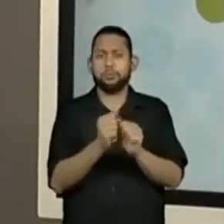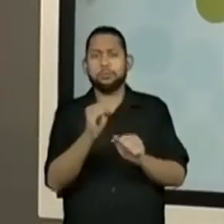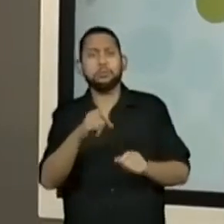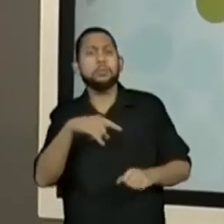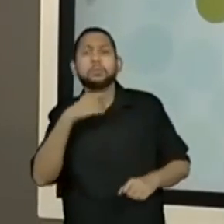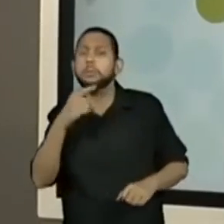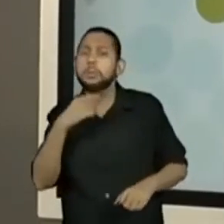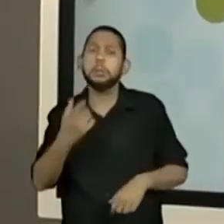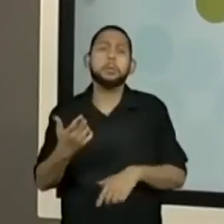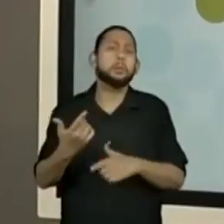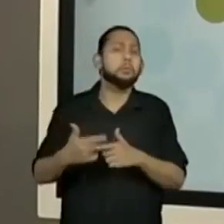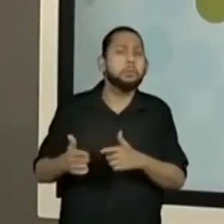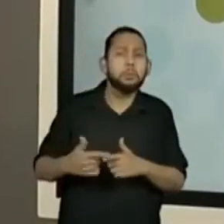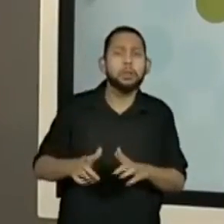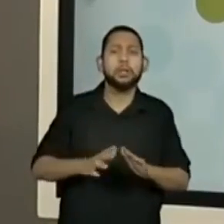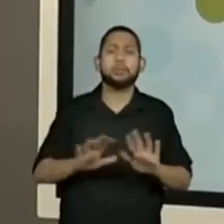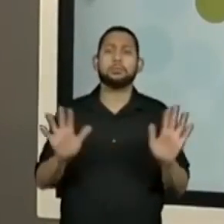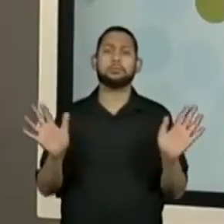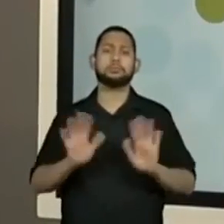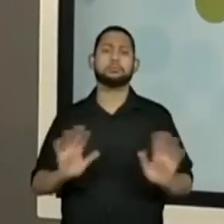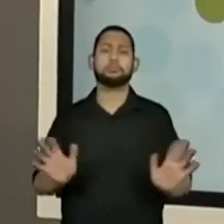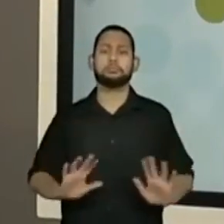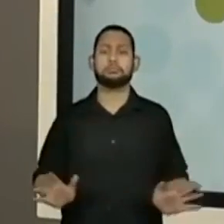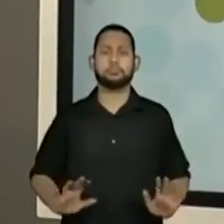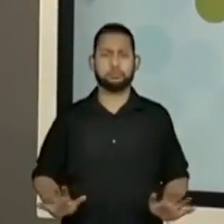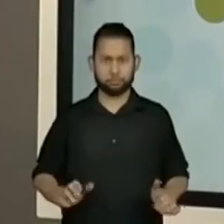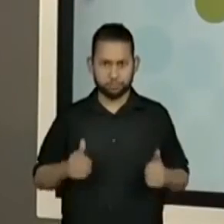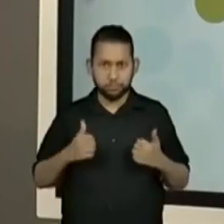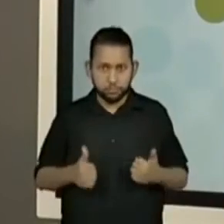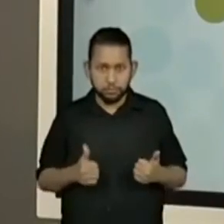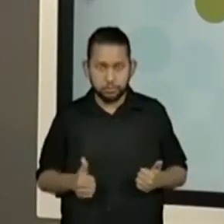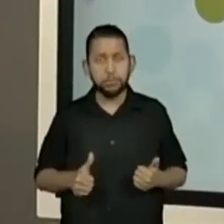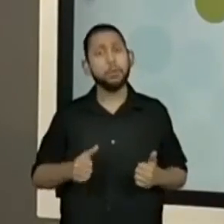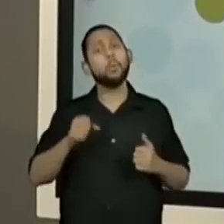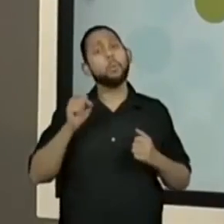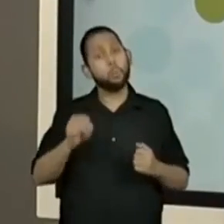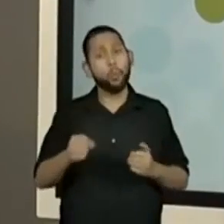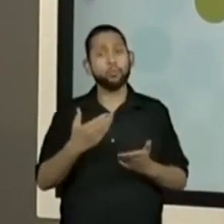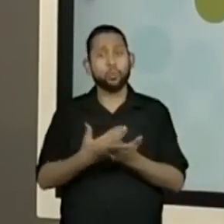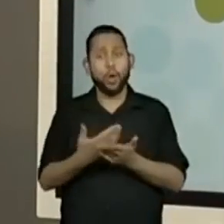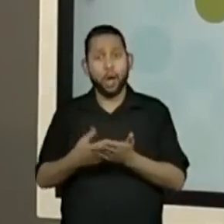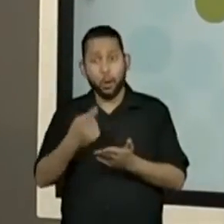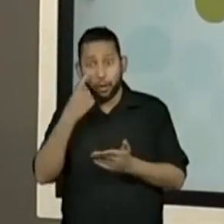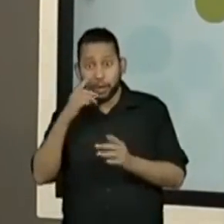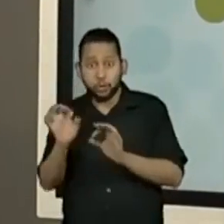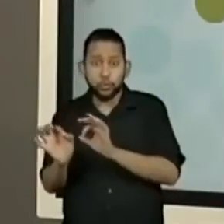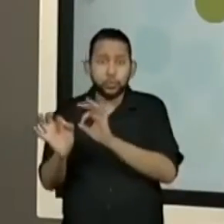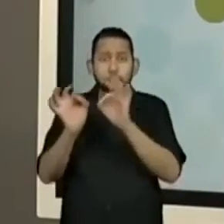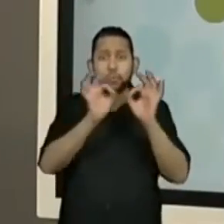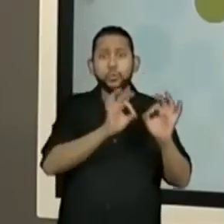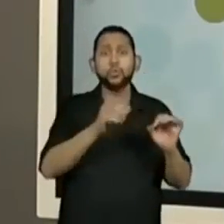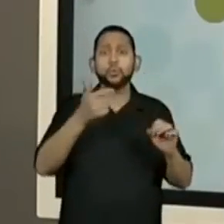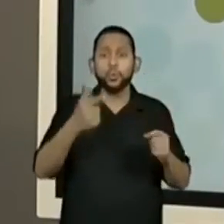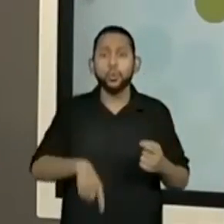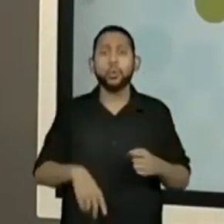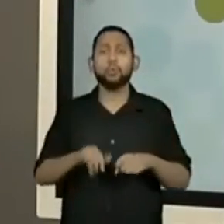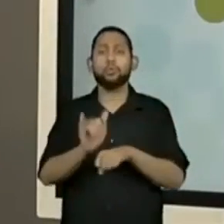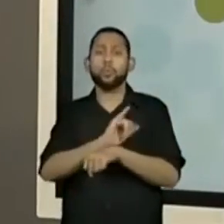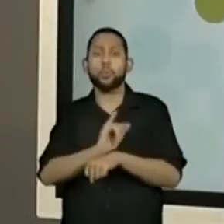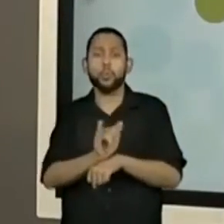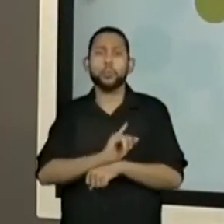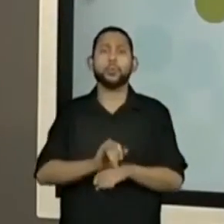conseguirem por qualquer motivo que seja não tem problema vocês podem retomar a aula no YouTube no Facebook